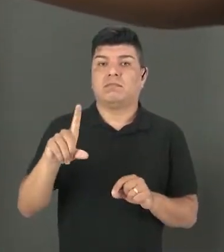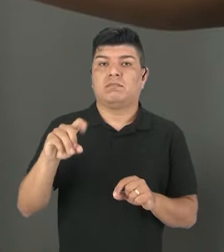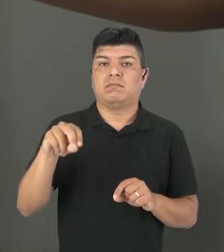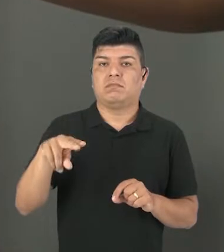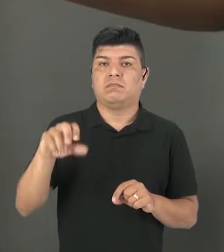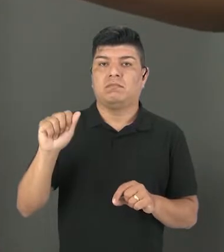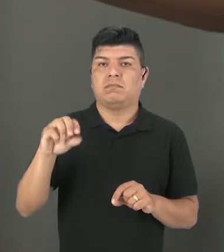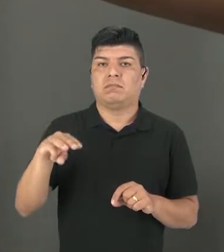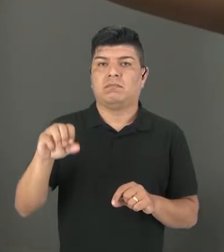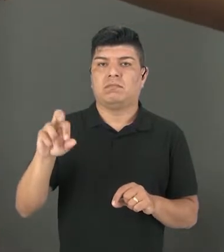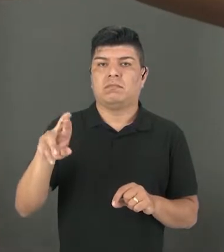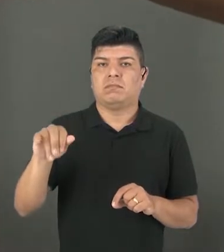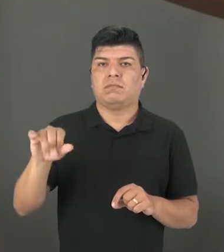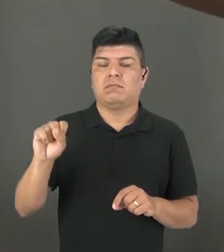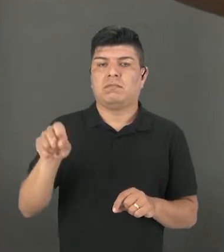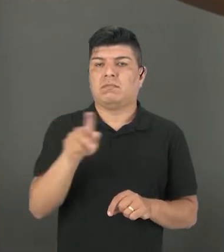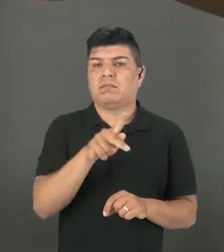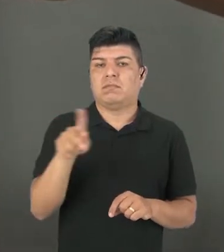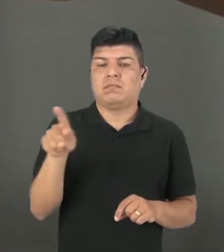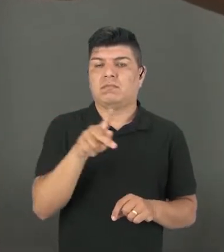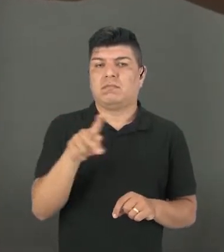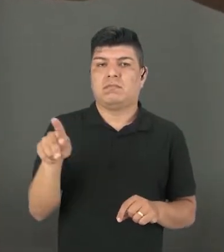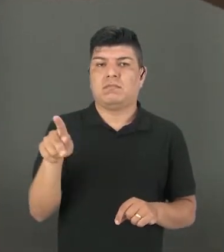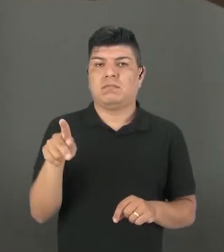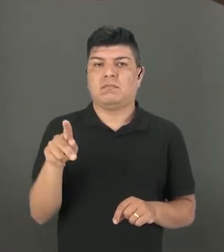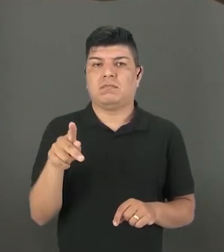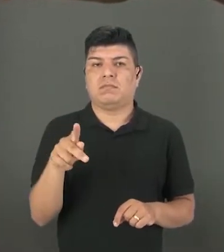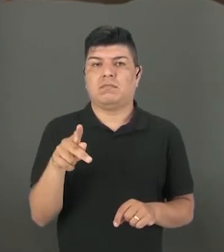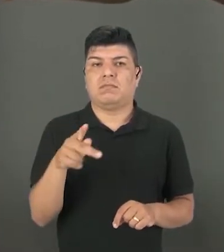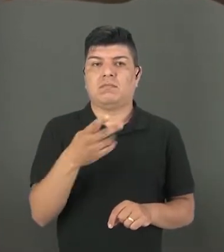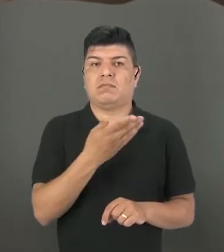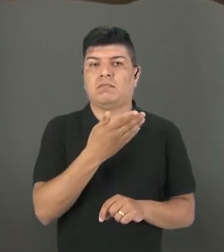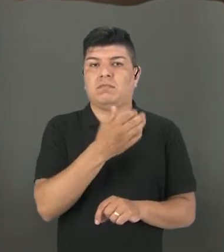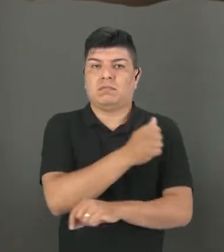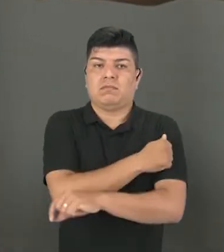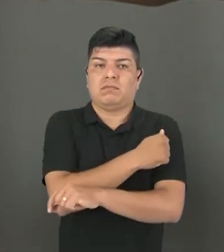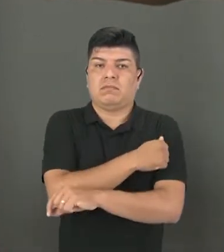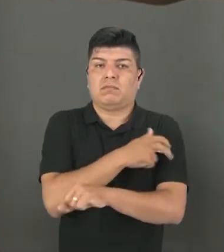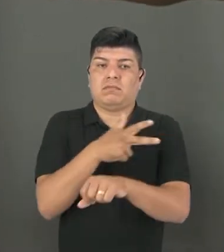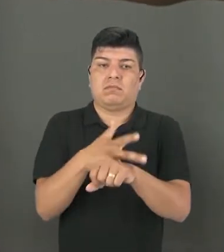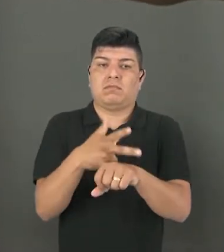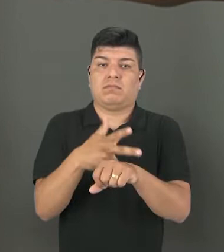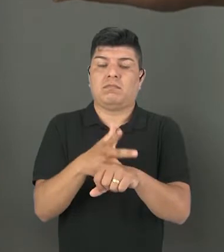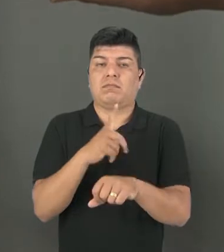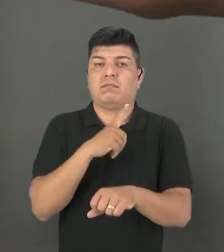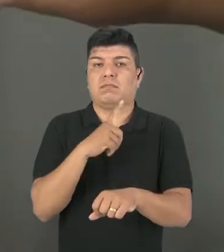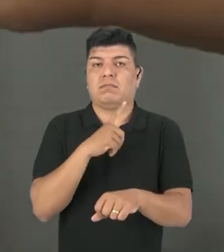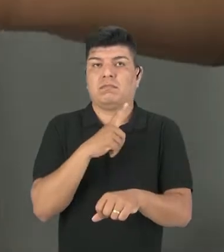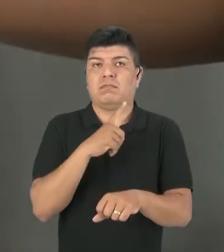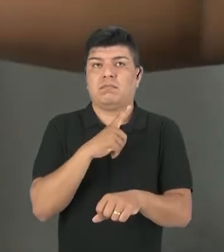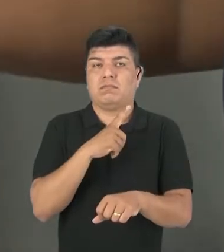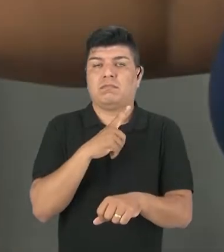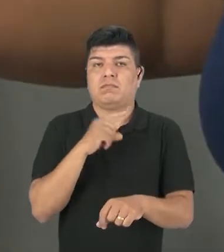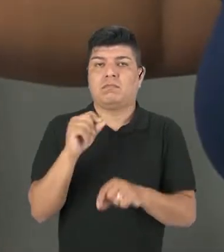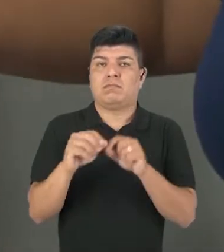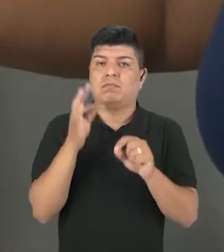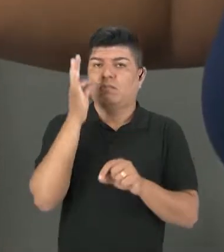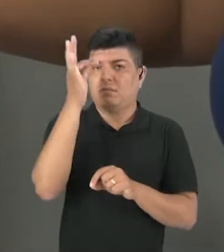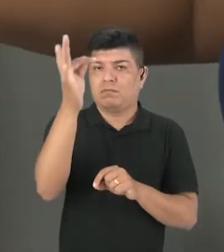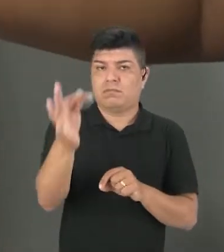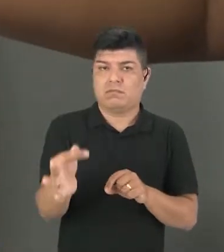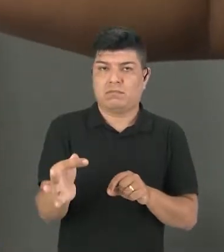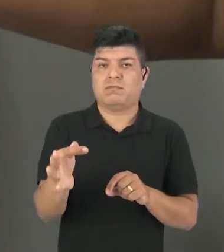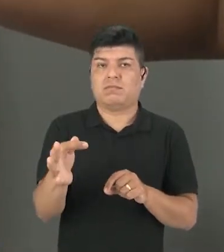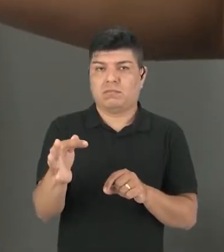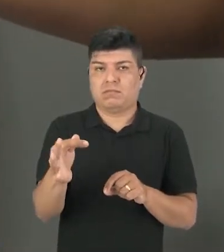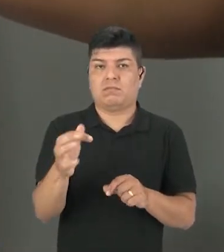de Moraes, professora do garoto. Em um vídeo, ele tem um grande futuro